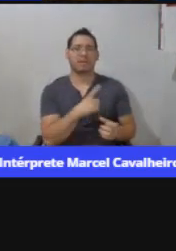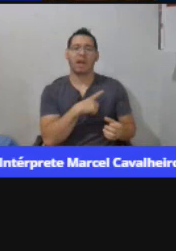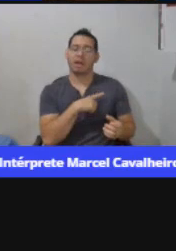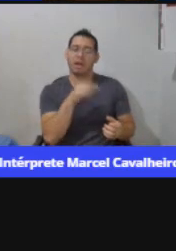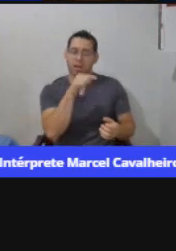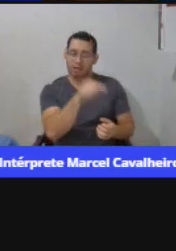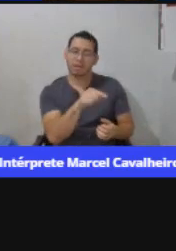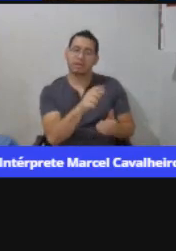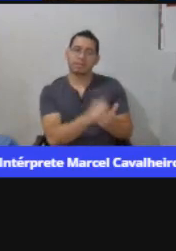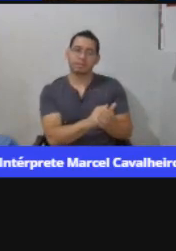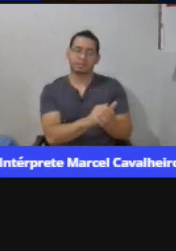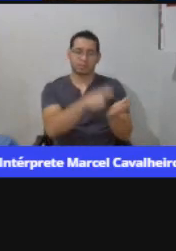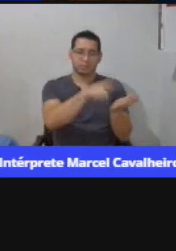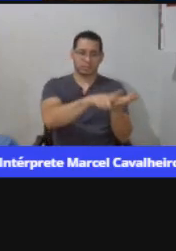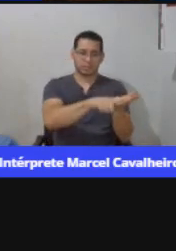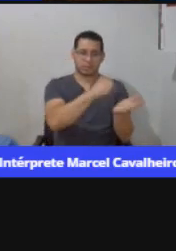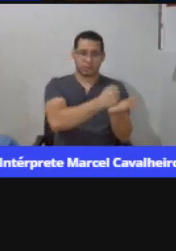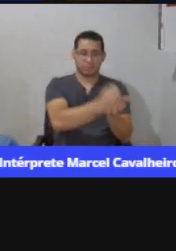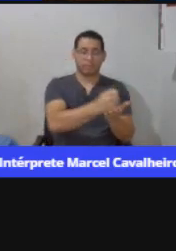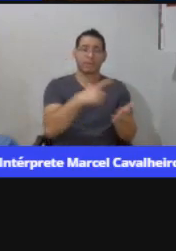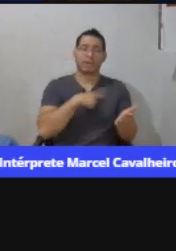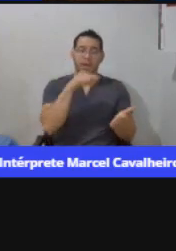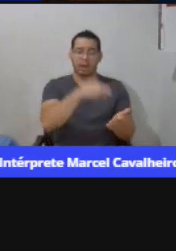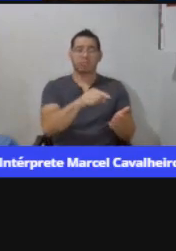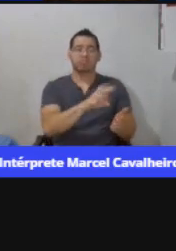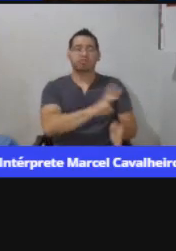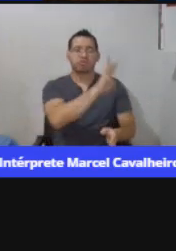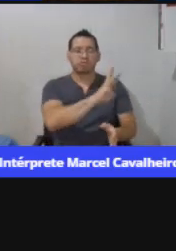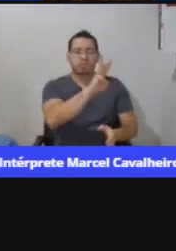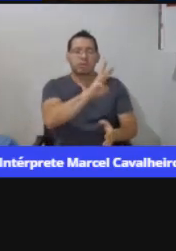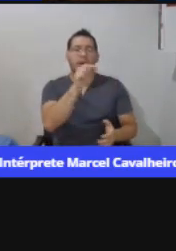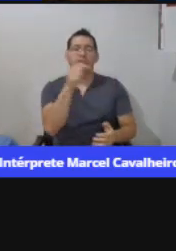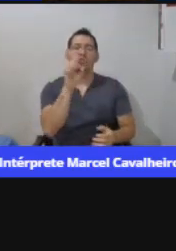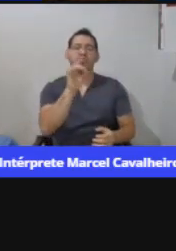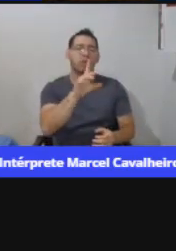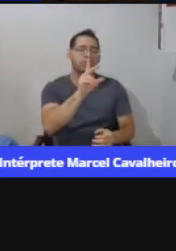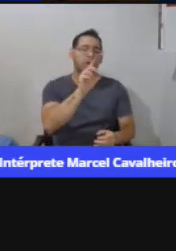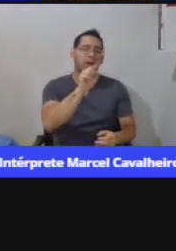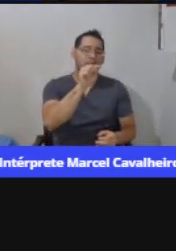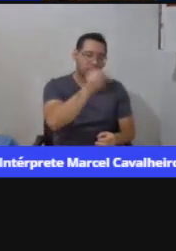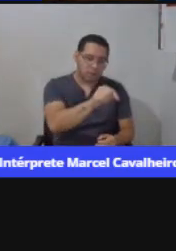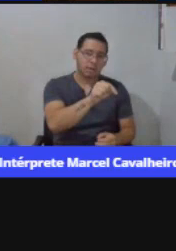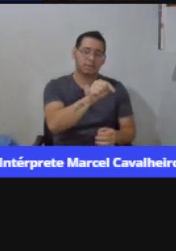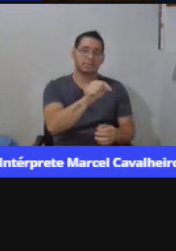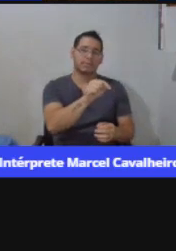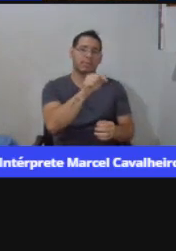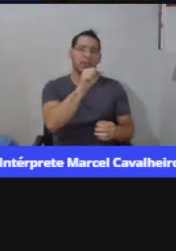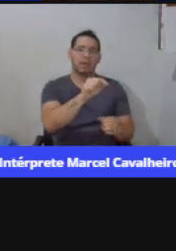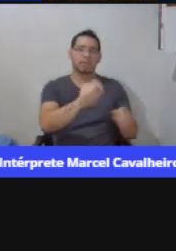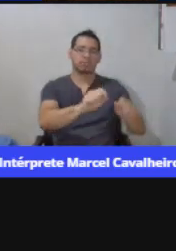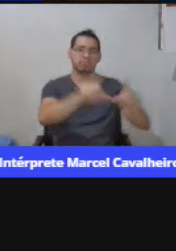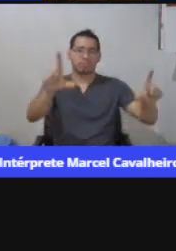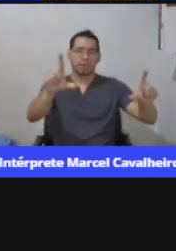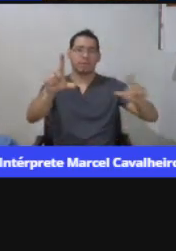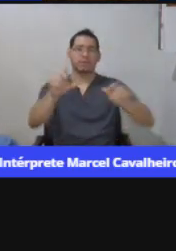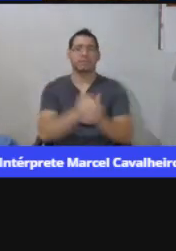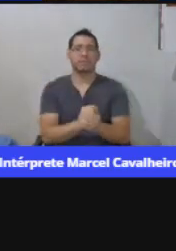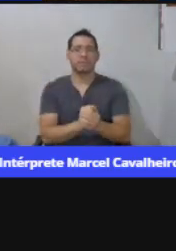documento e tem o link para vocês acessar, ok? No próximo slide, tem